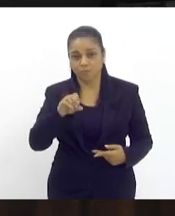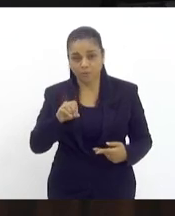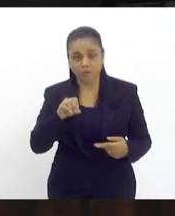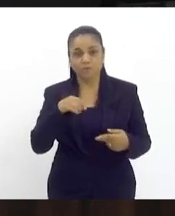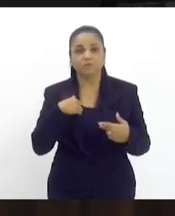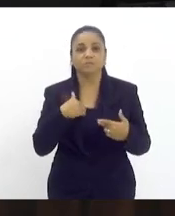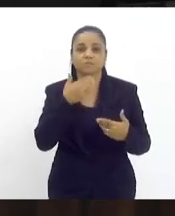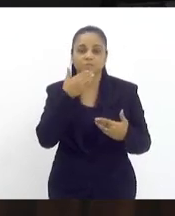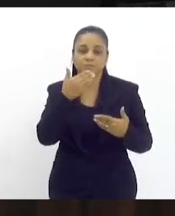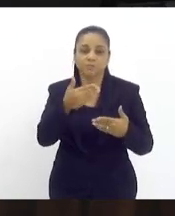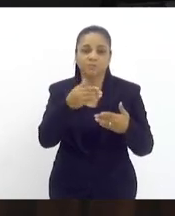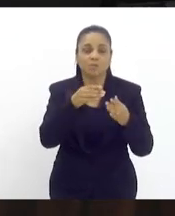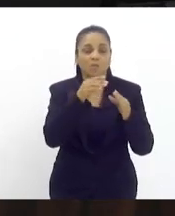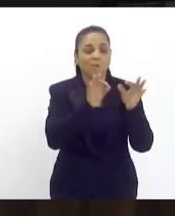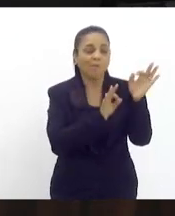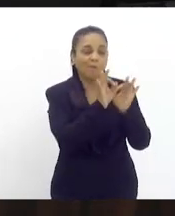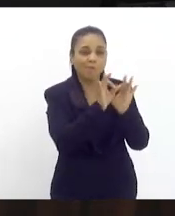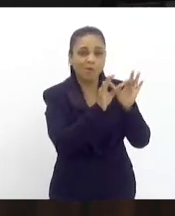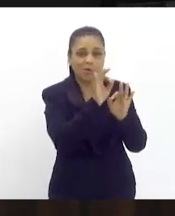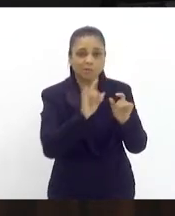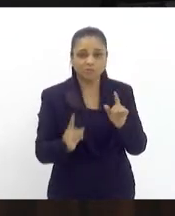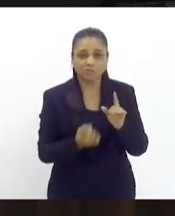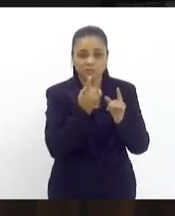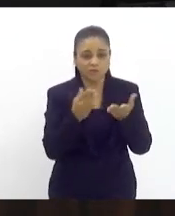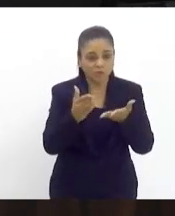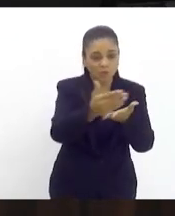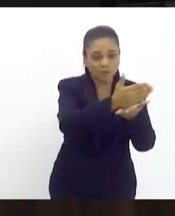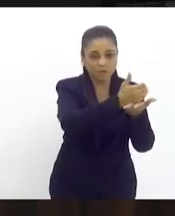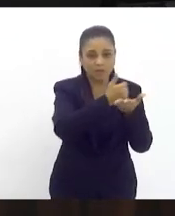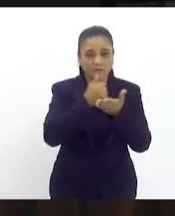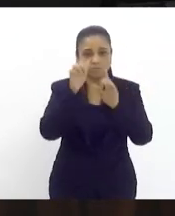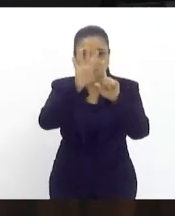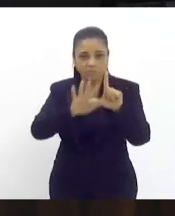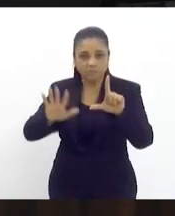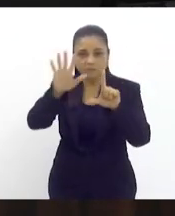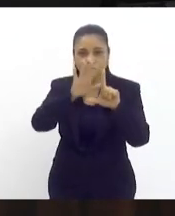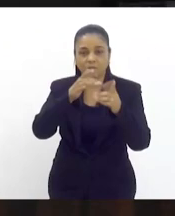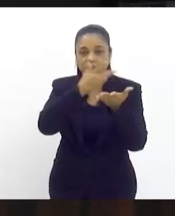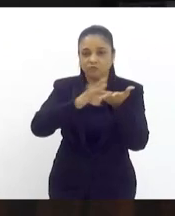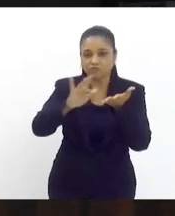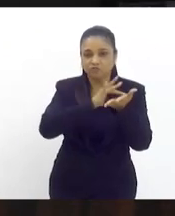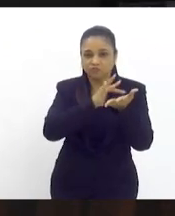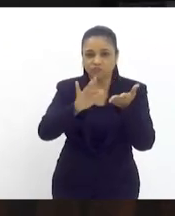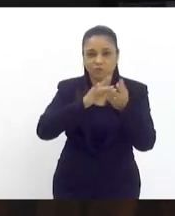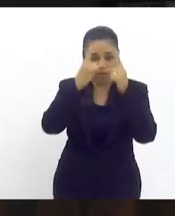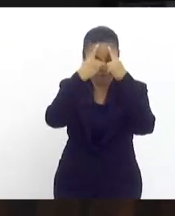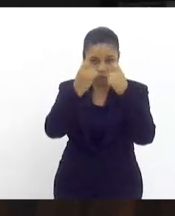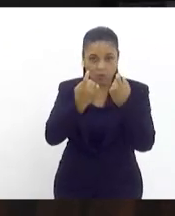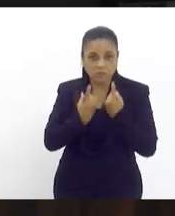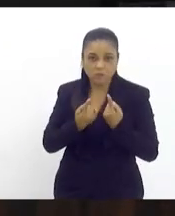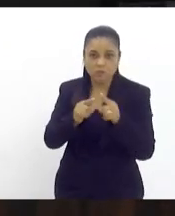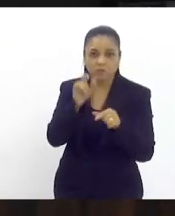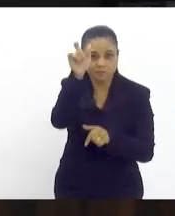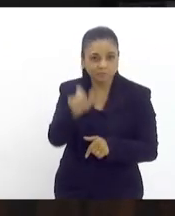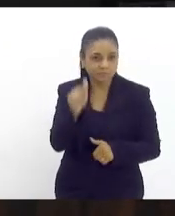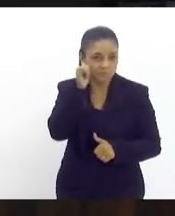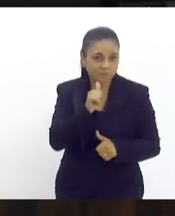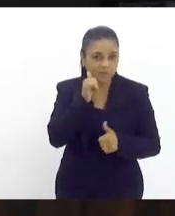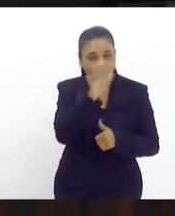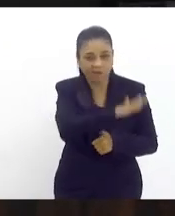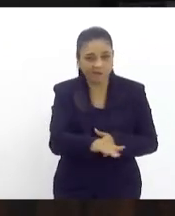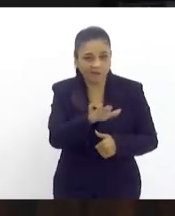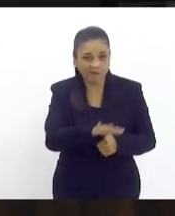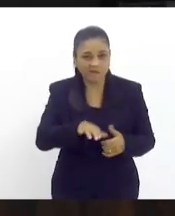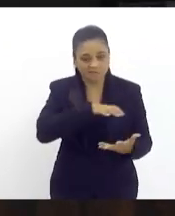implementado o programa de unificação de dados através da plataforma digital sobre violência contra mulher a criança